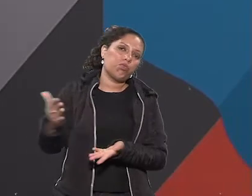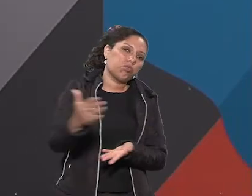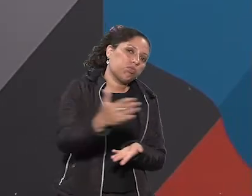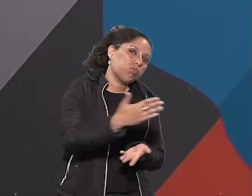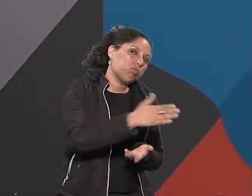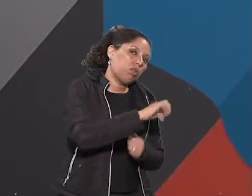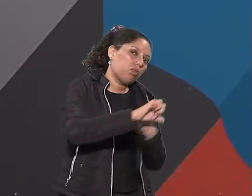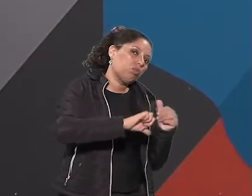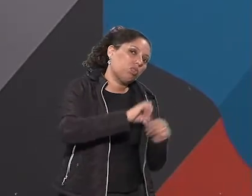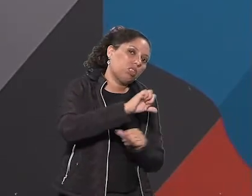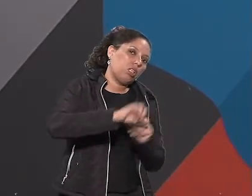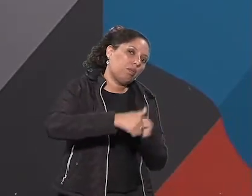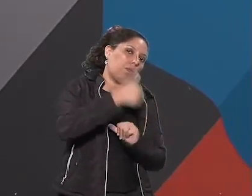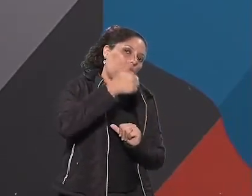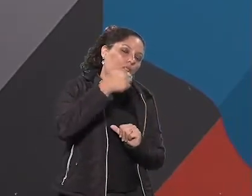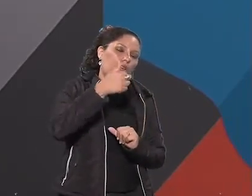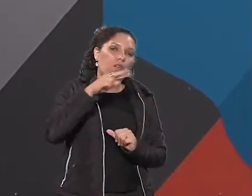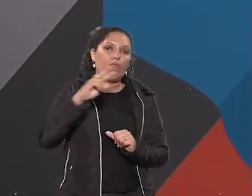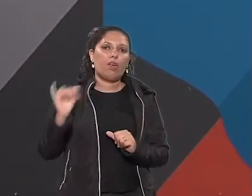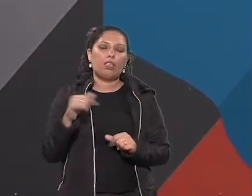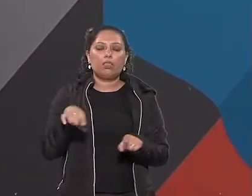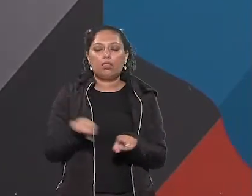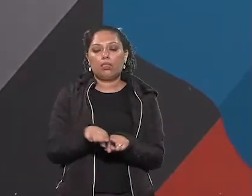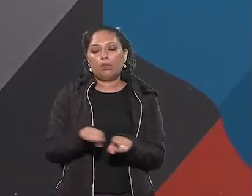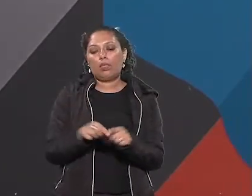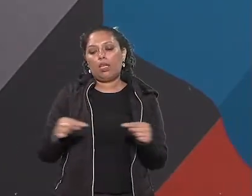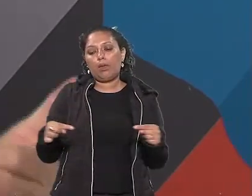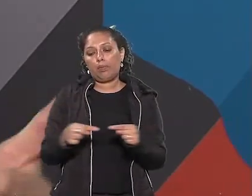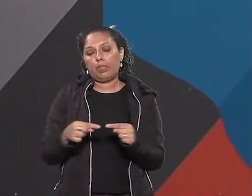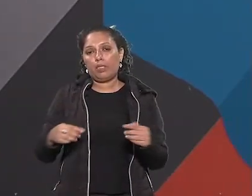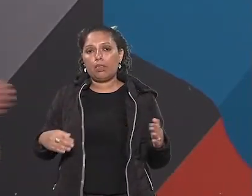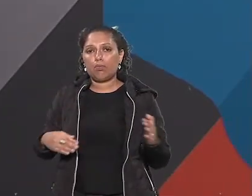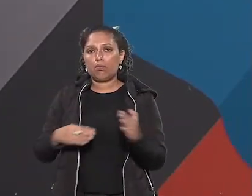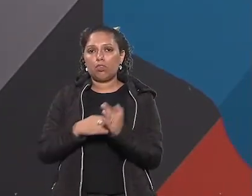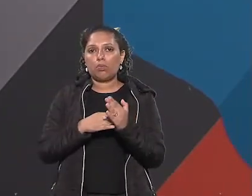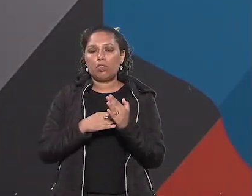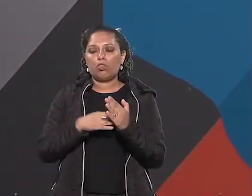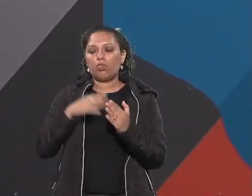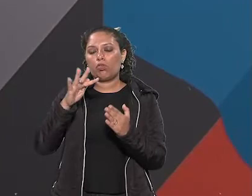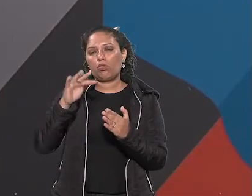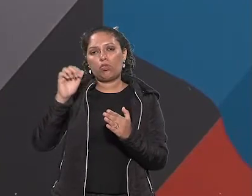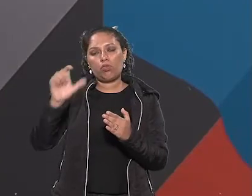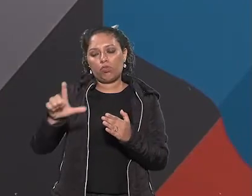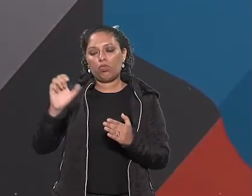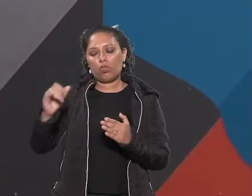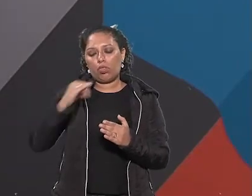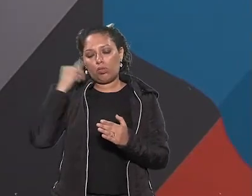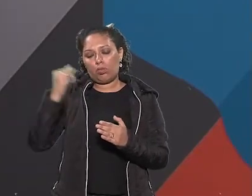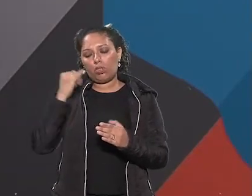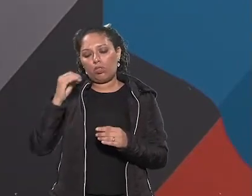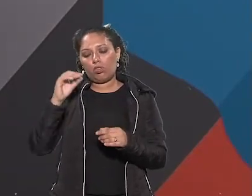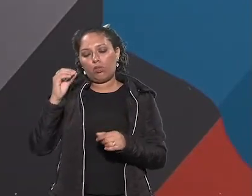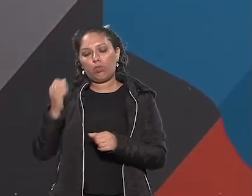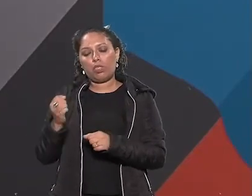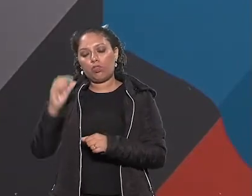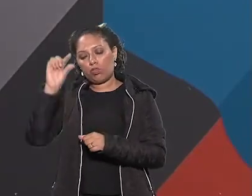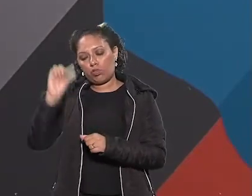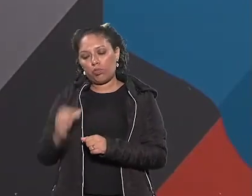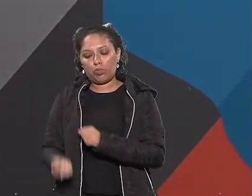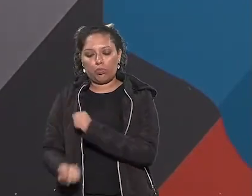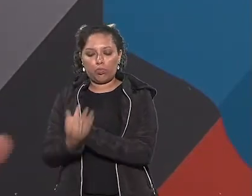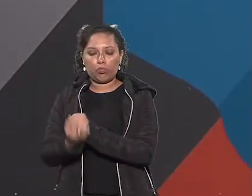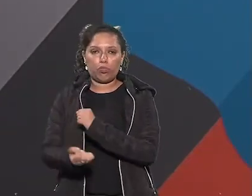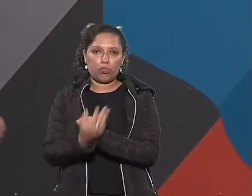a arrecadação vai melhorar, inclusive com a implantação das barreiras fiscais, que é importantíssimo para combater